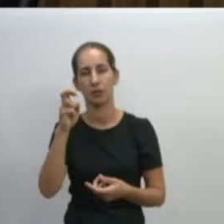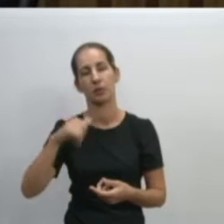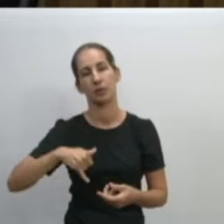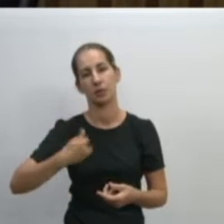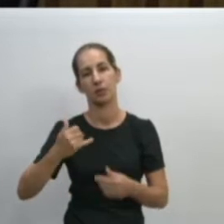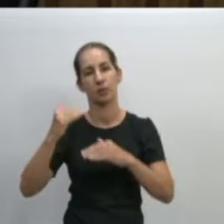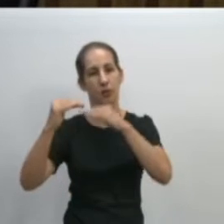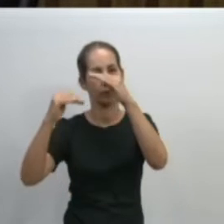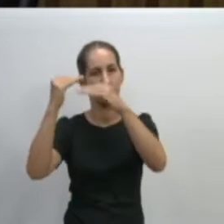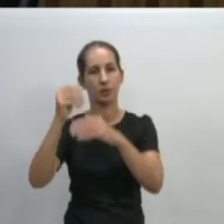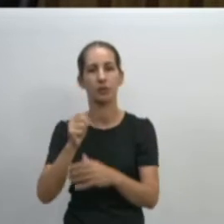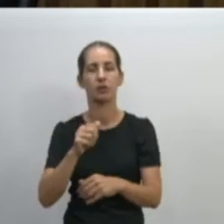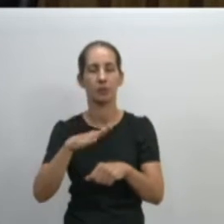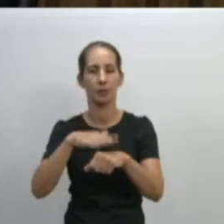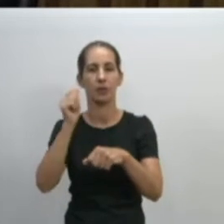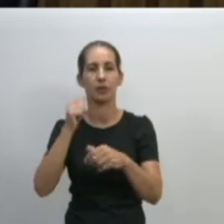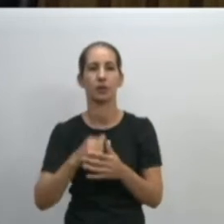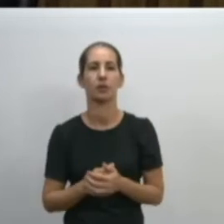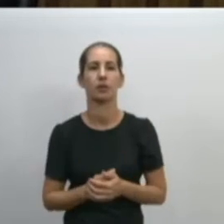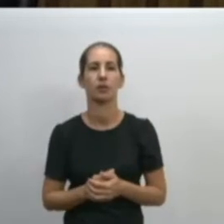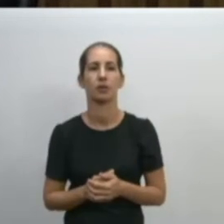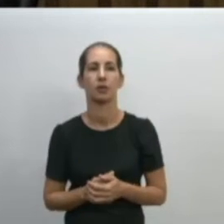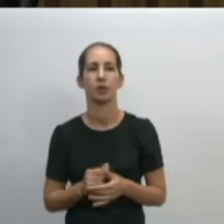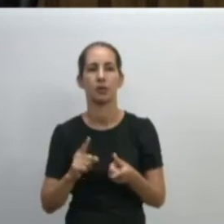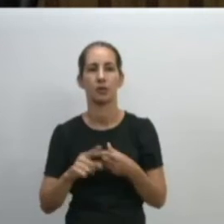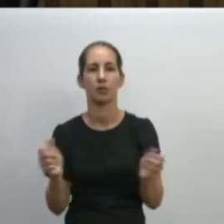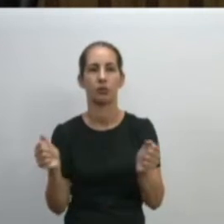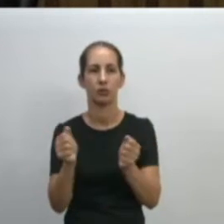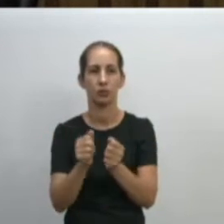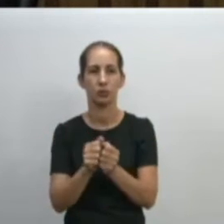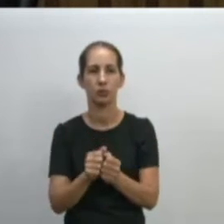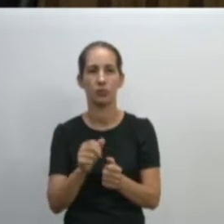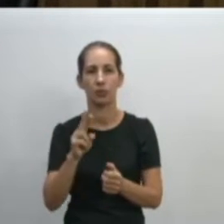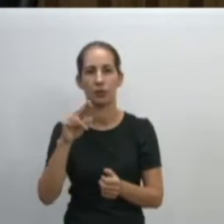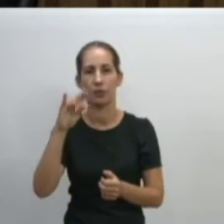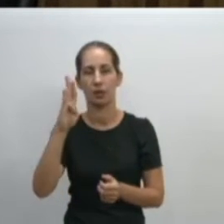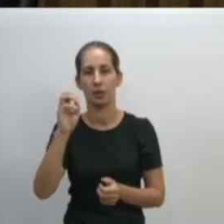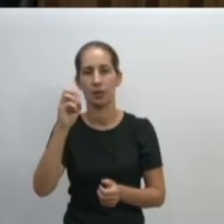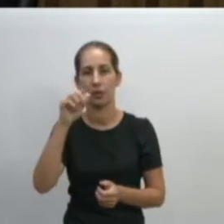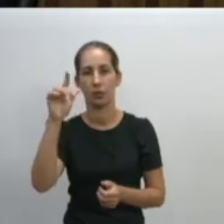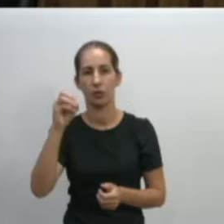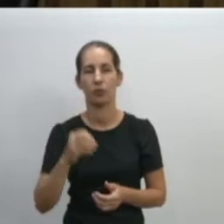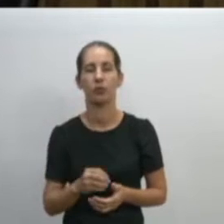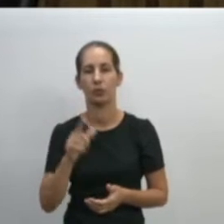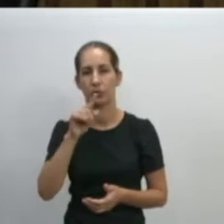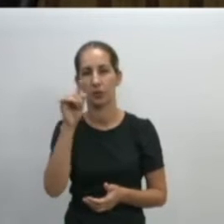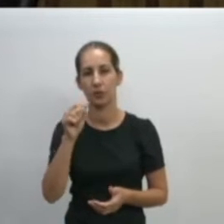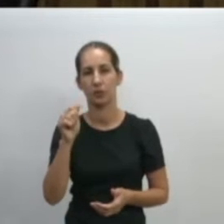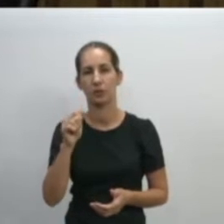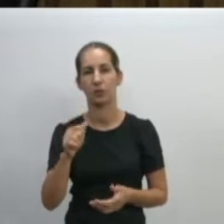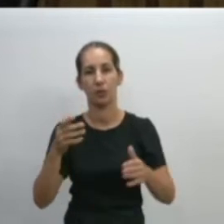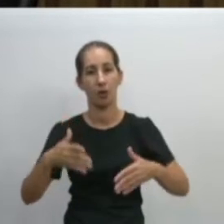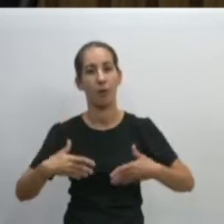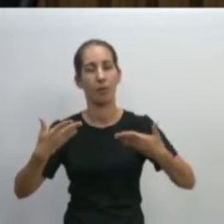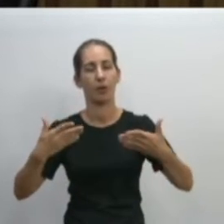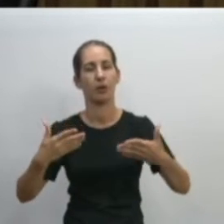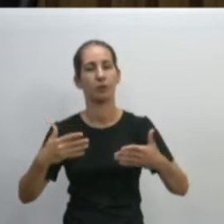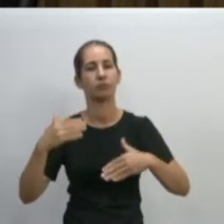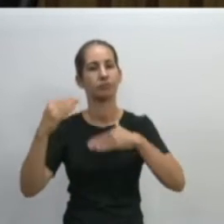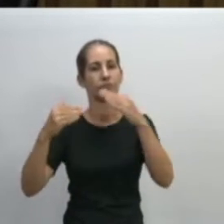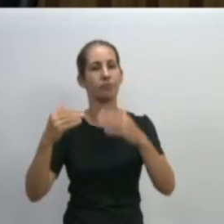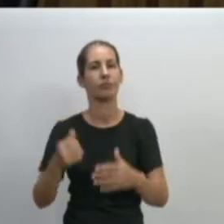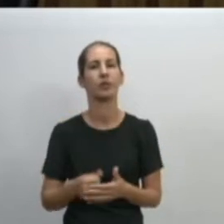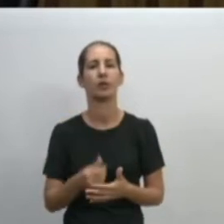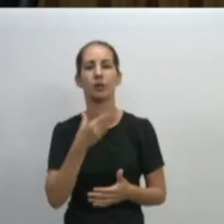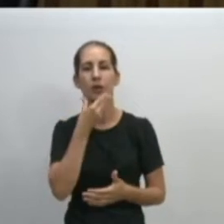um avanço ainda maior, tendo gravado com o consagrado rei do Baião, Luiz Gonzaga. Impressionado com o desempenho do menino,